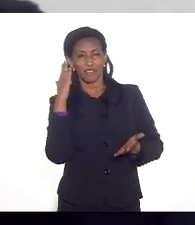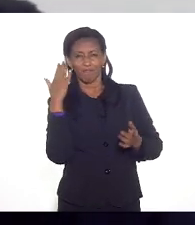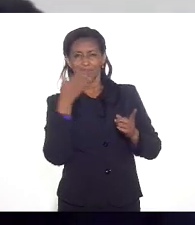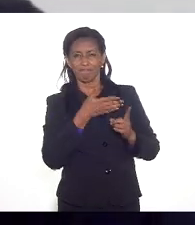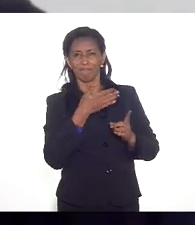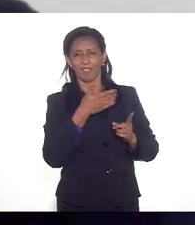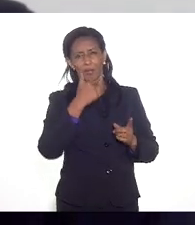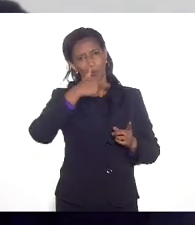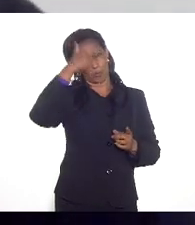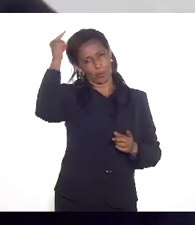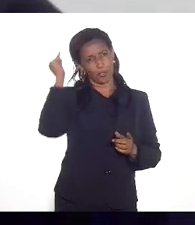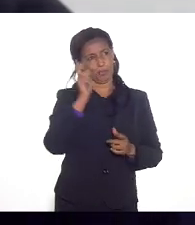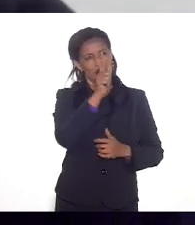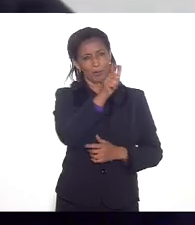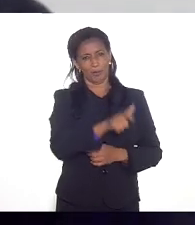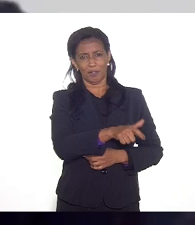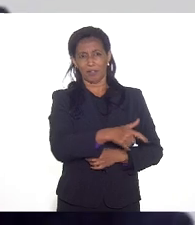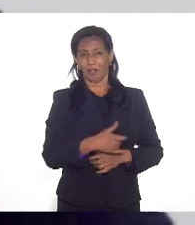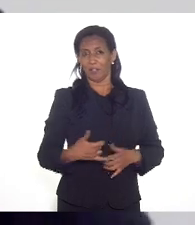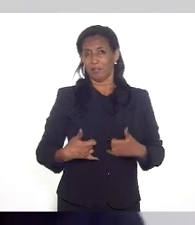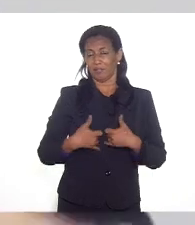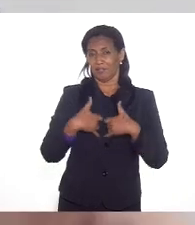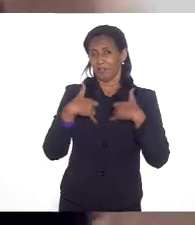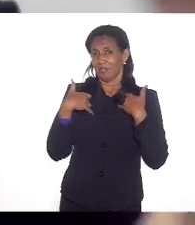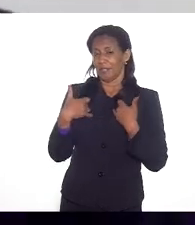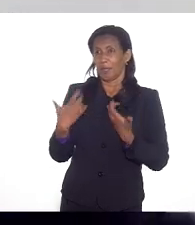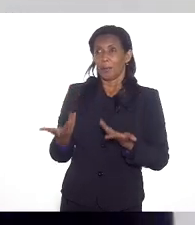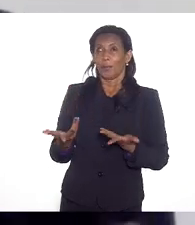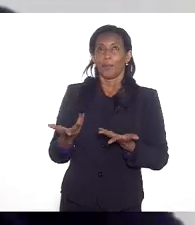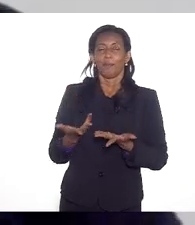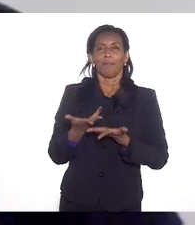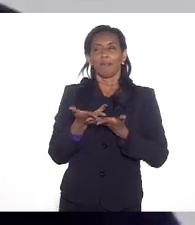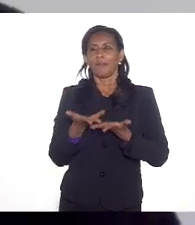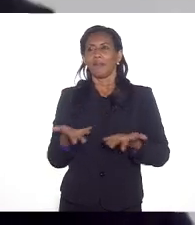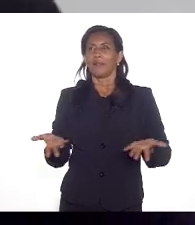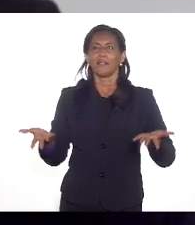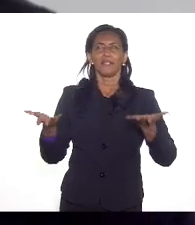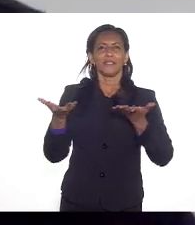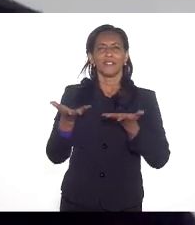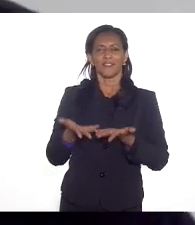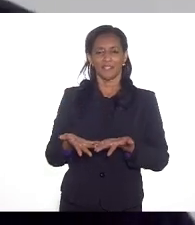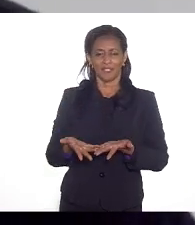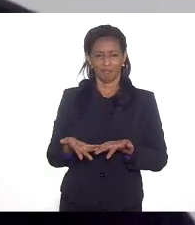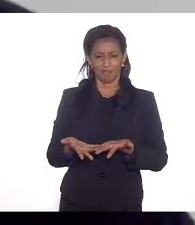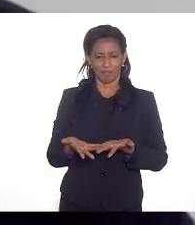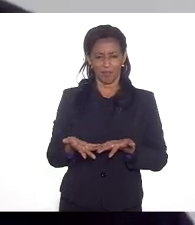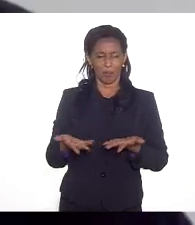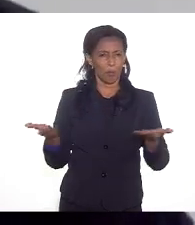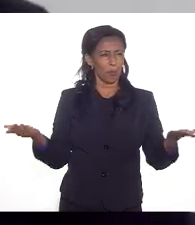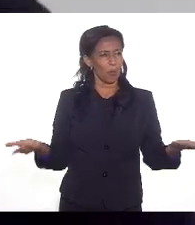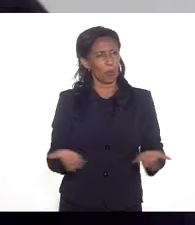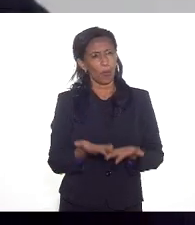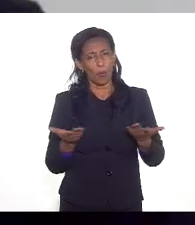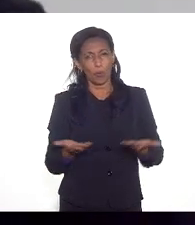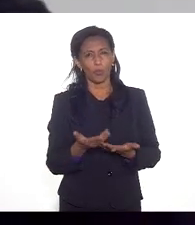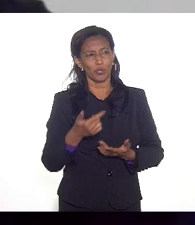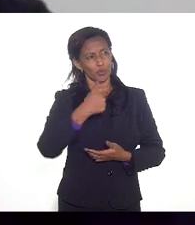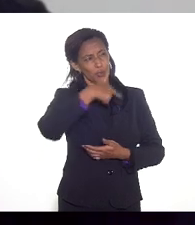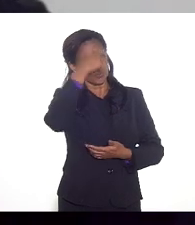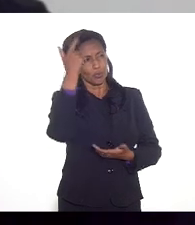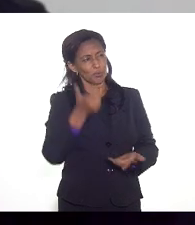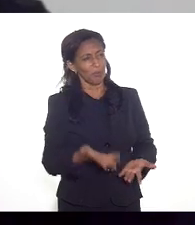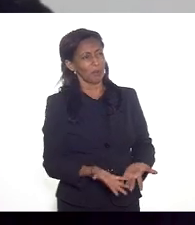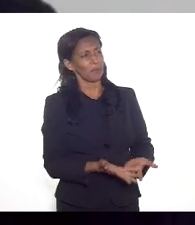palcos e vai duas ou pelos por esses elogios que o Luiz Paulo tão está recebendo esses